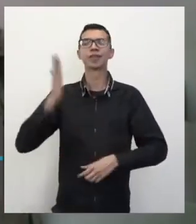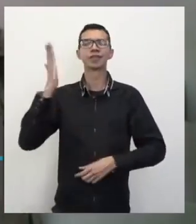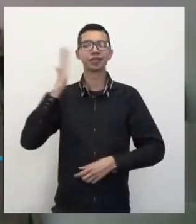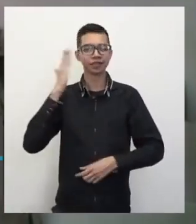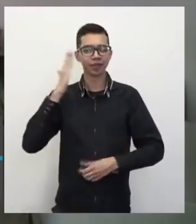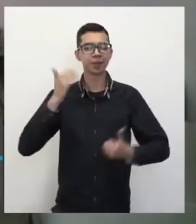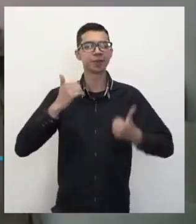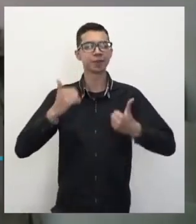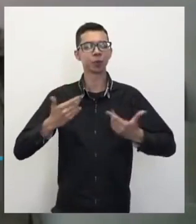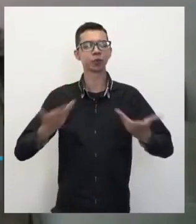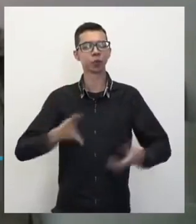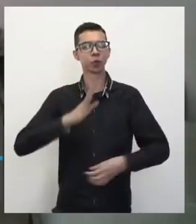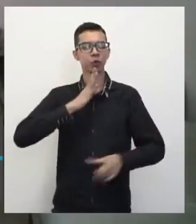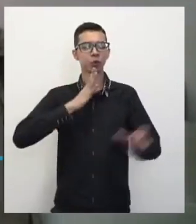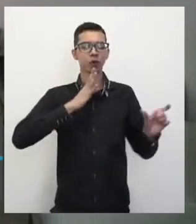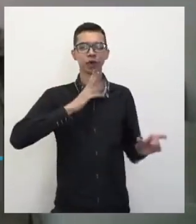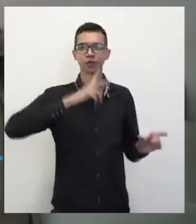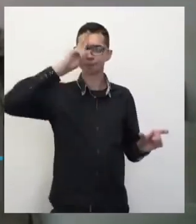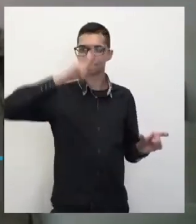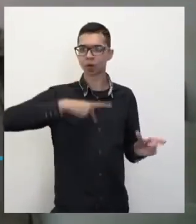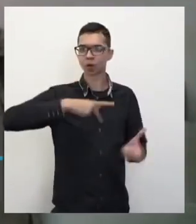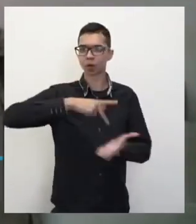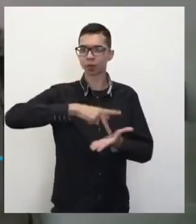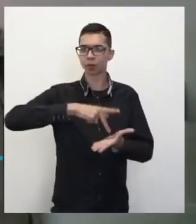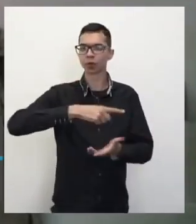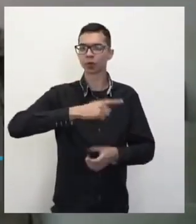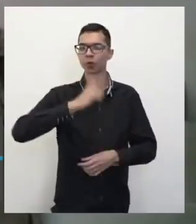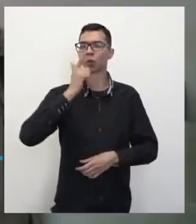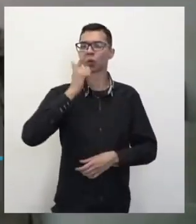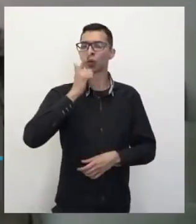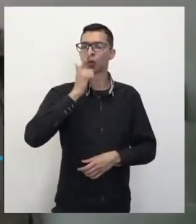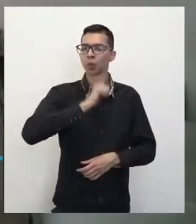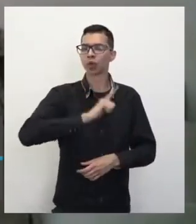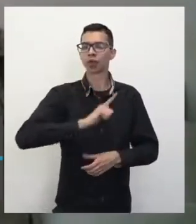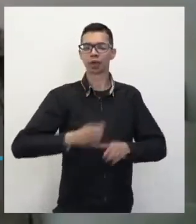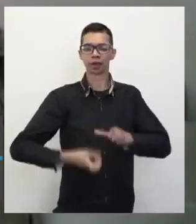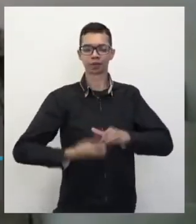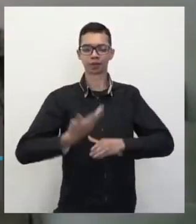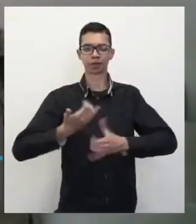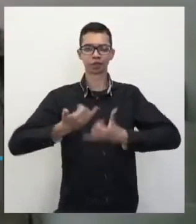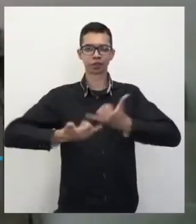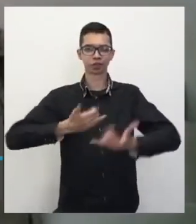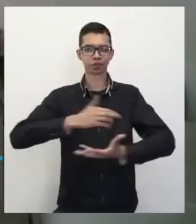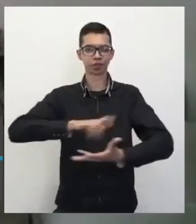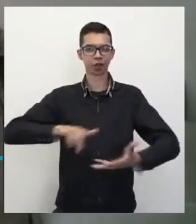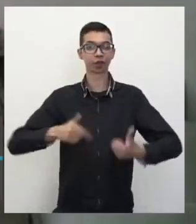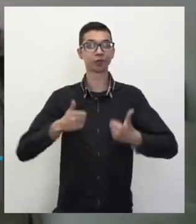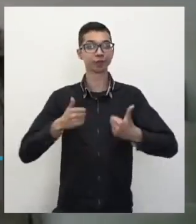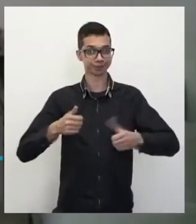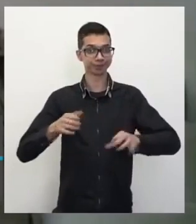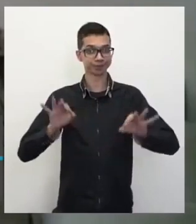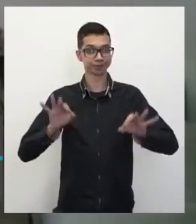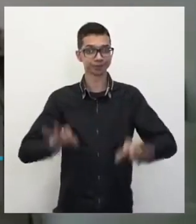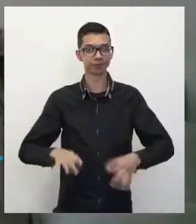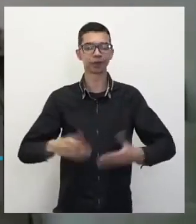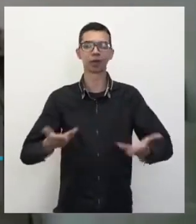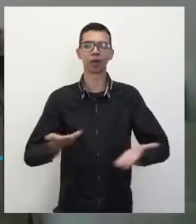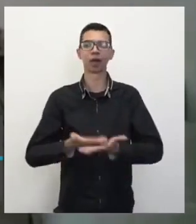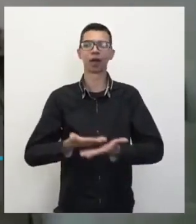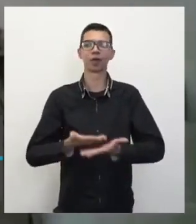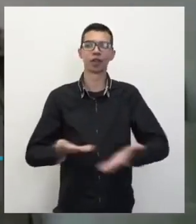se reconheceu ou se conheceu super bom para a criação de jogos. Certo? Essa foi a nossa